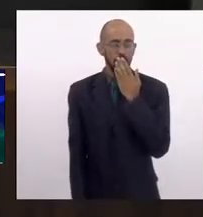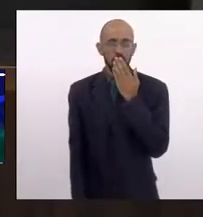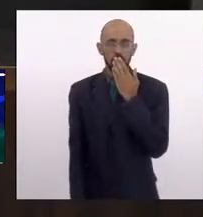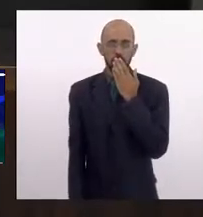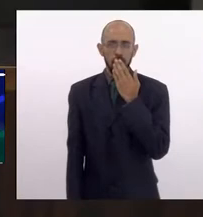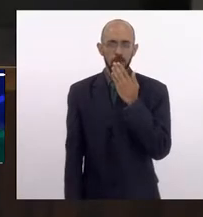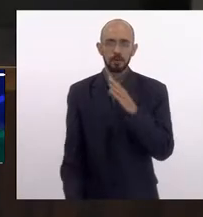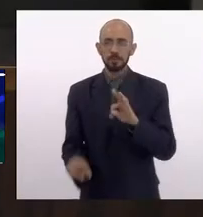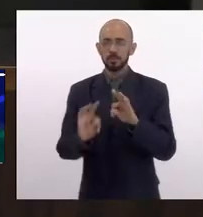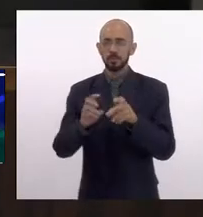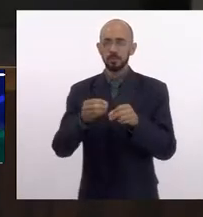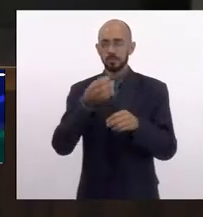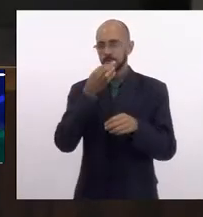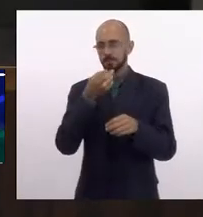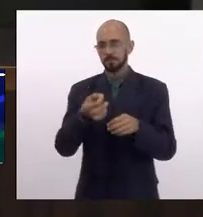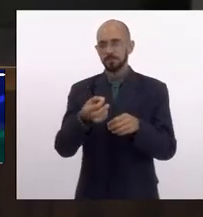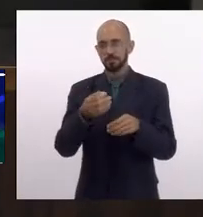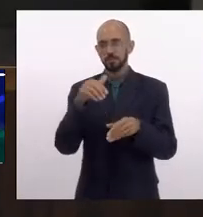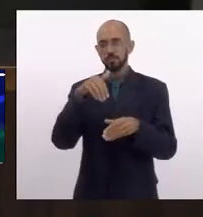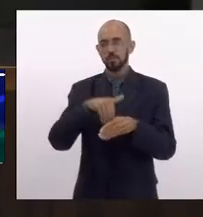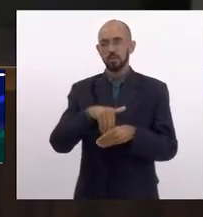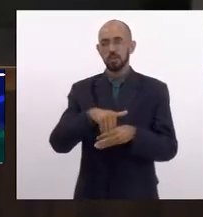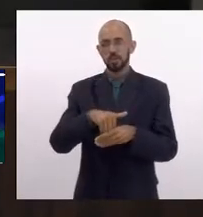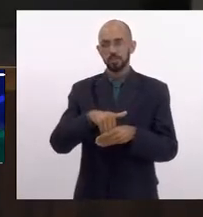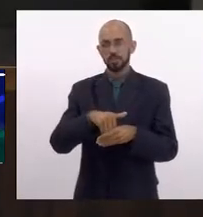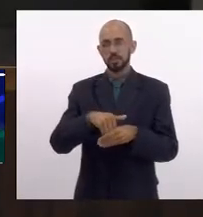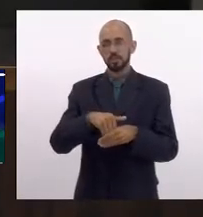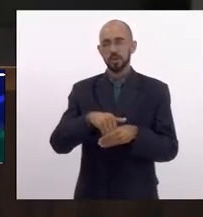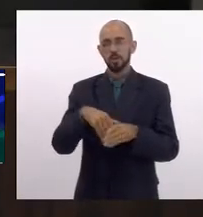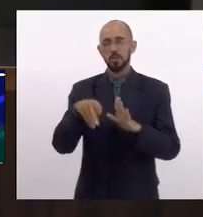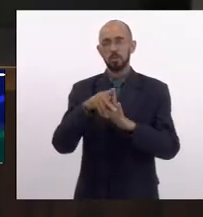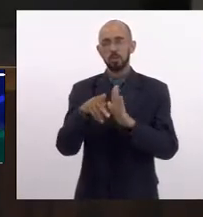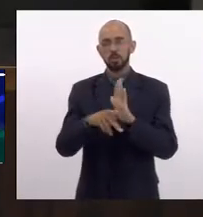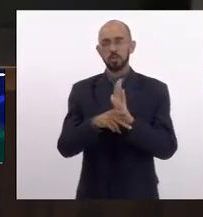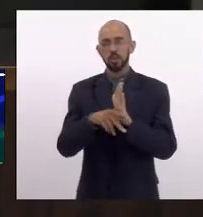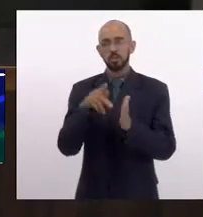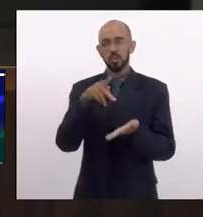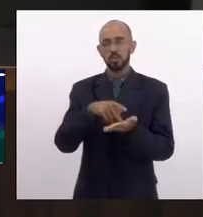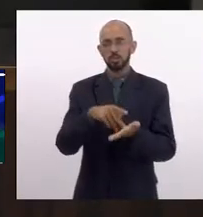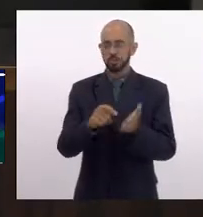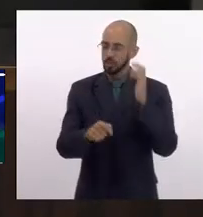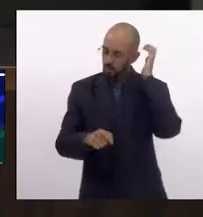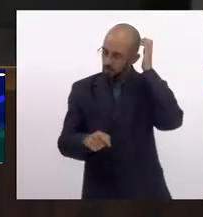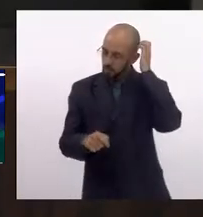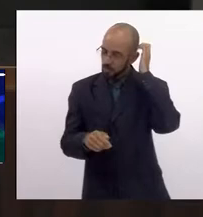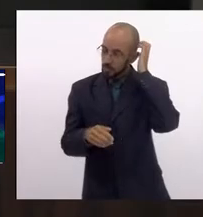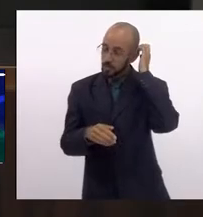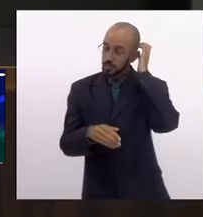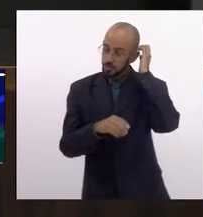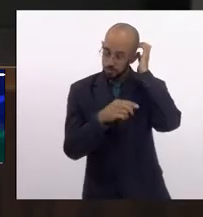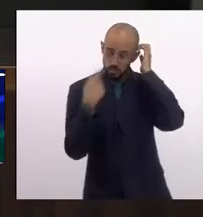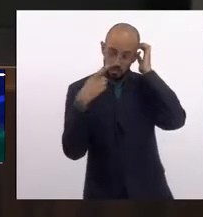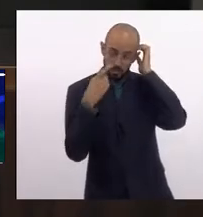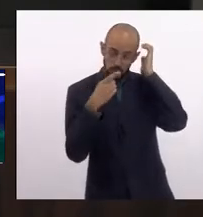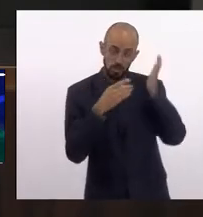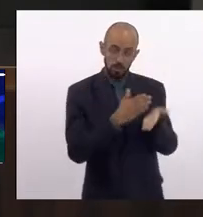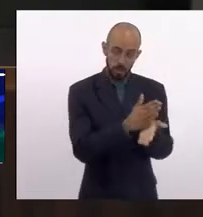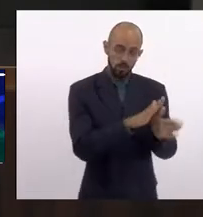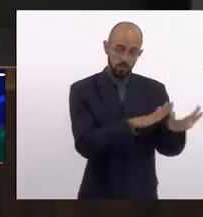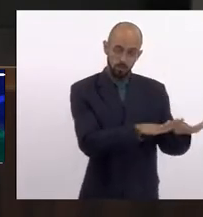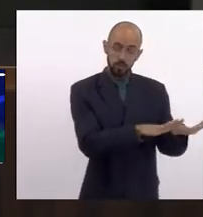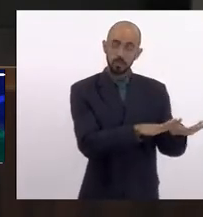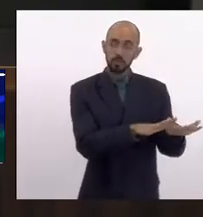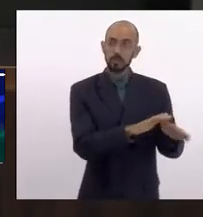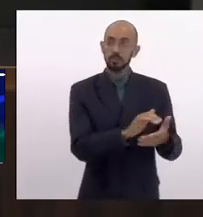e com os pareceres emitidos em votação o projeto original se hoje que a prova por mês que estão aprovados em seu